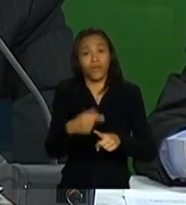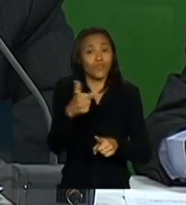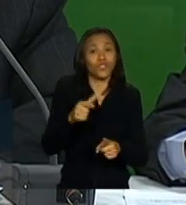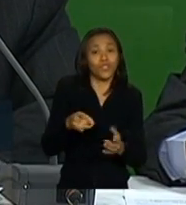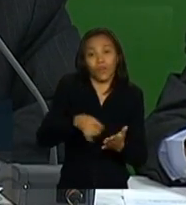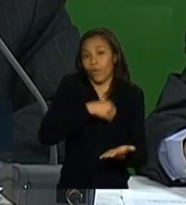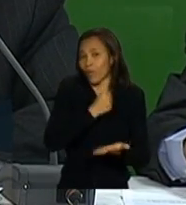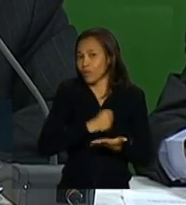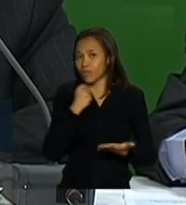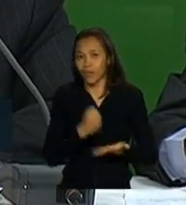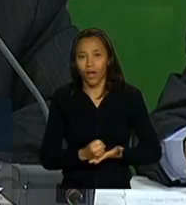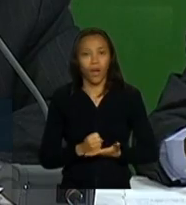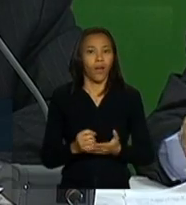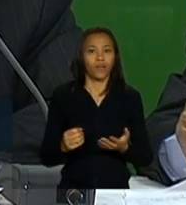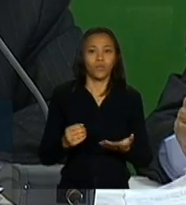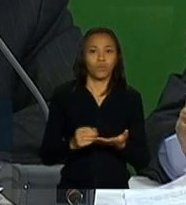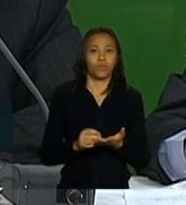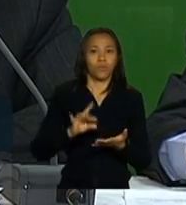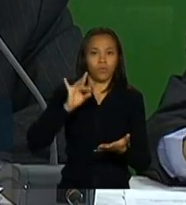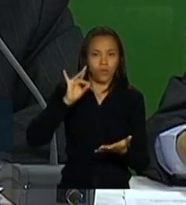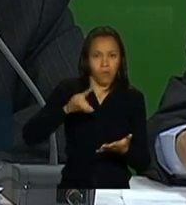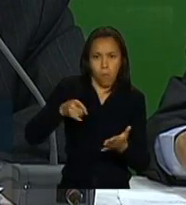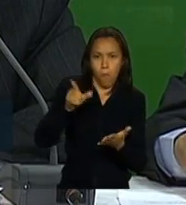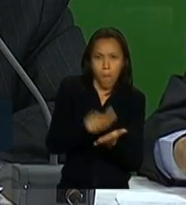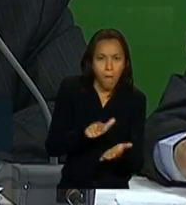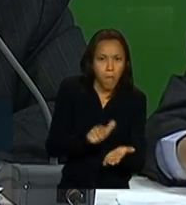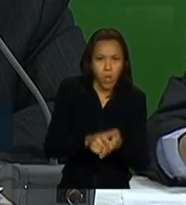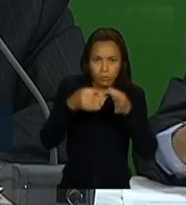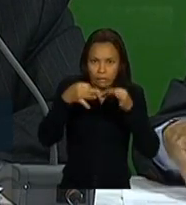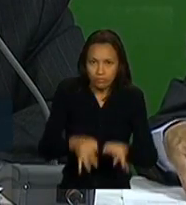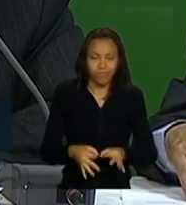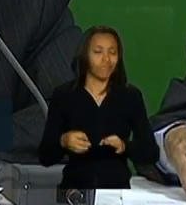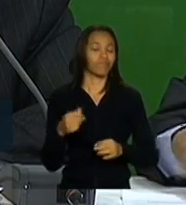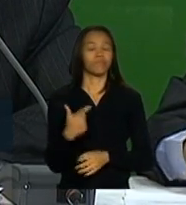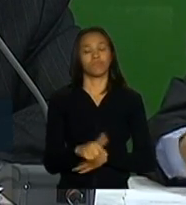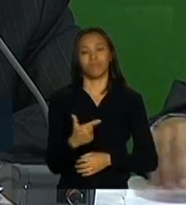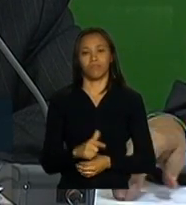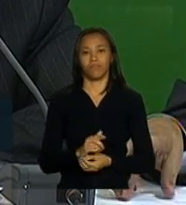contrato assim, formal. Bom?